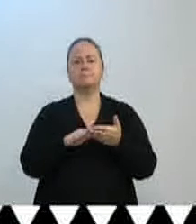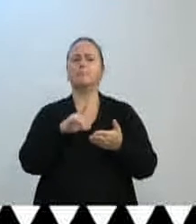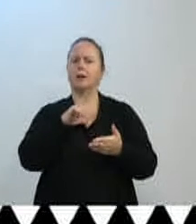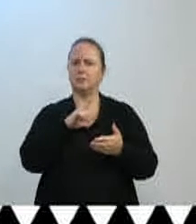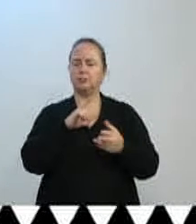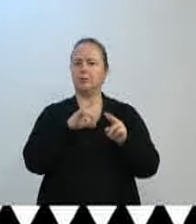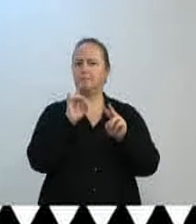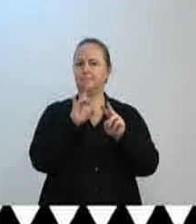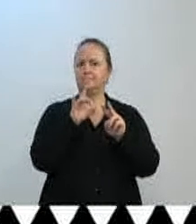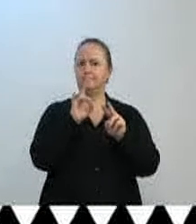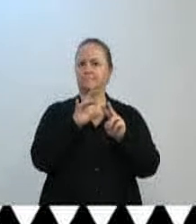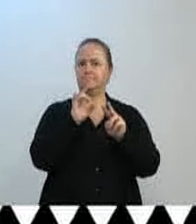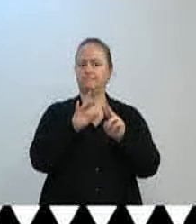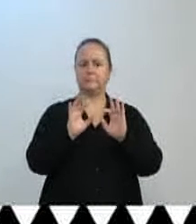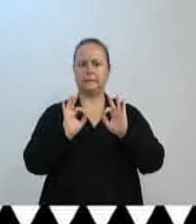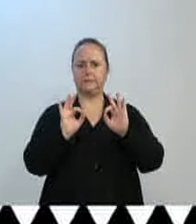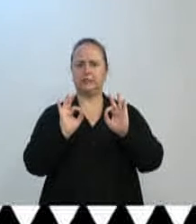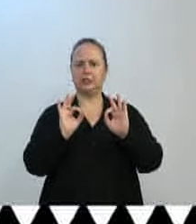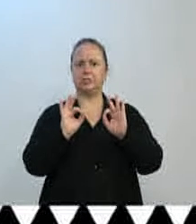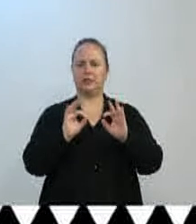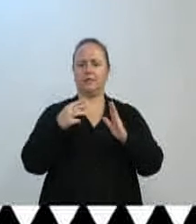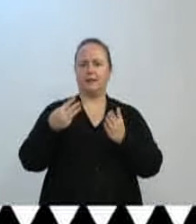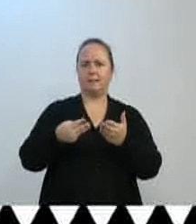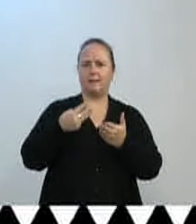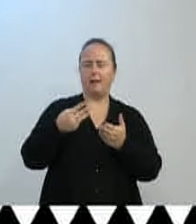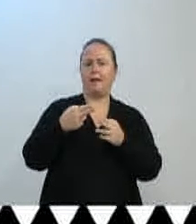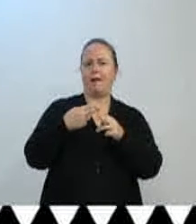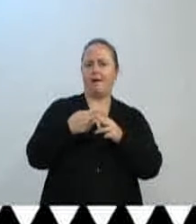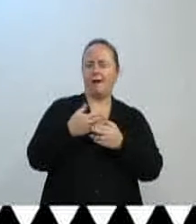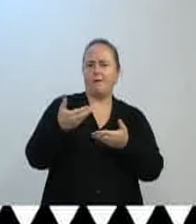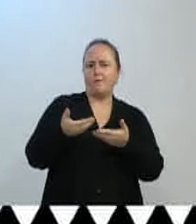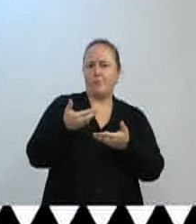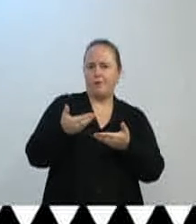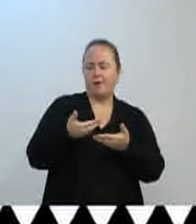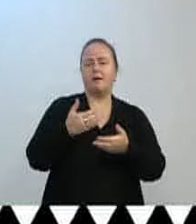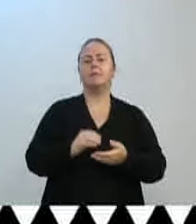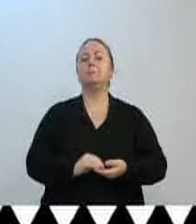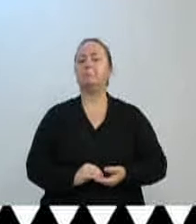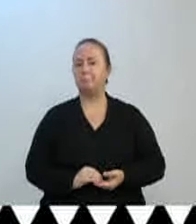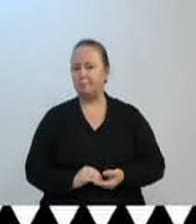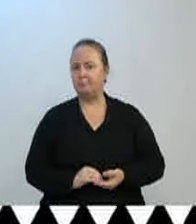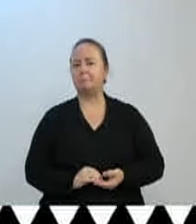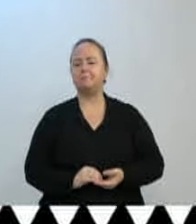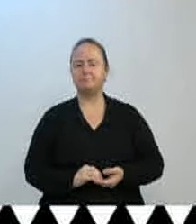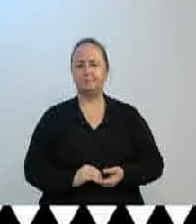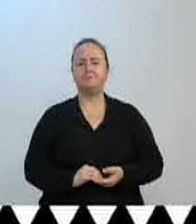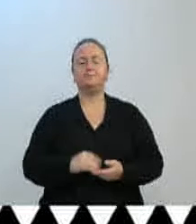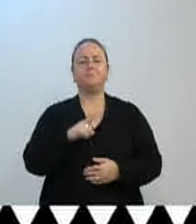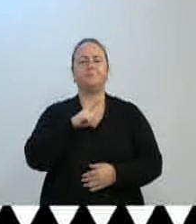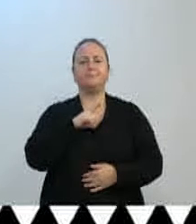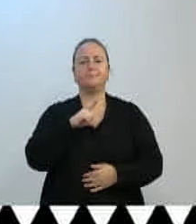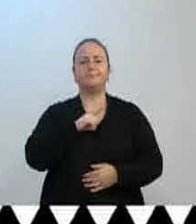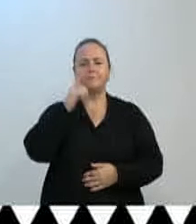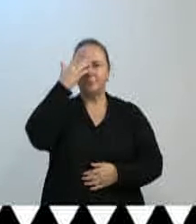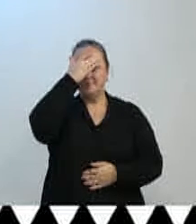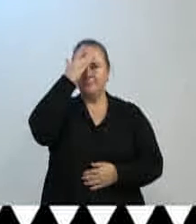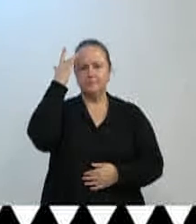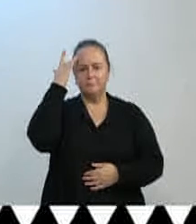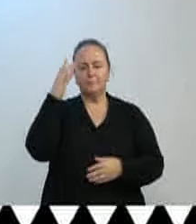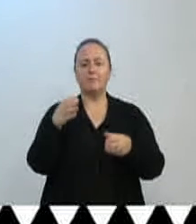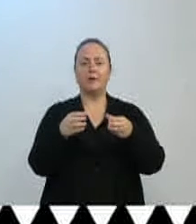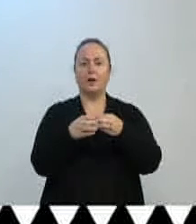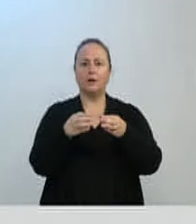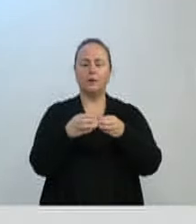cristais, porcelanas, talheres. Então, existia todo um público e um mercado